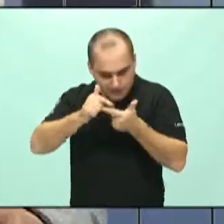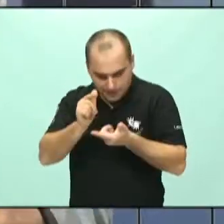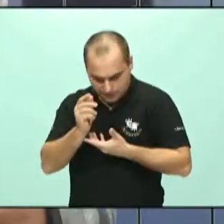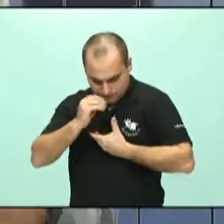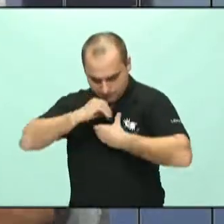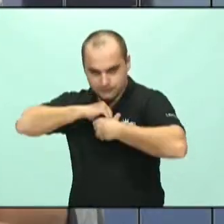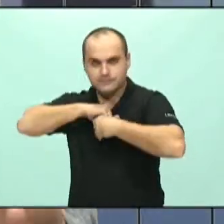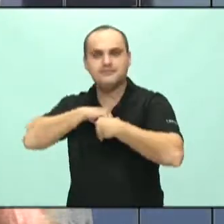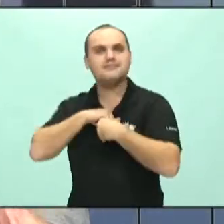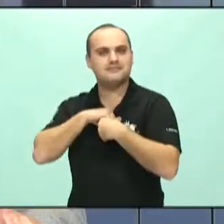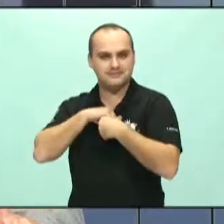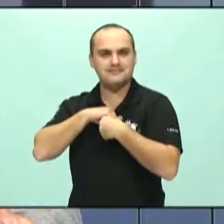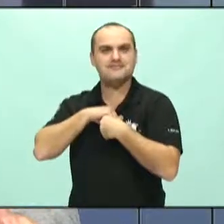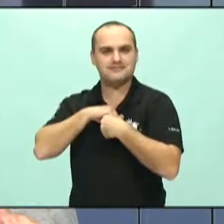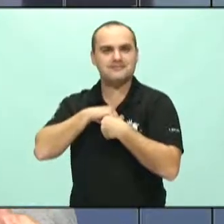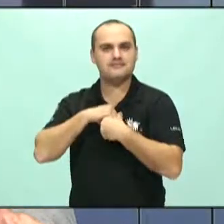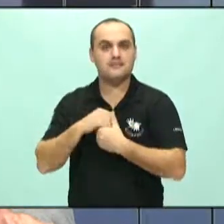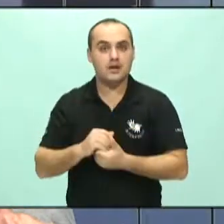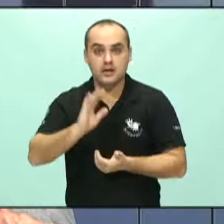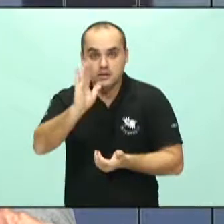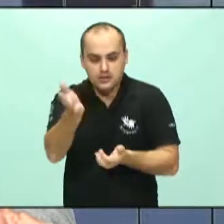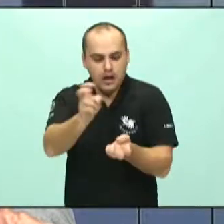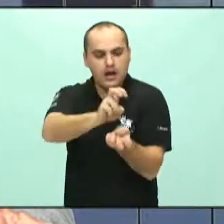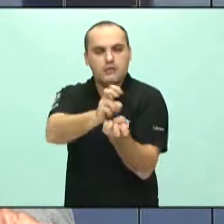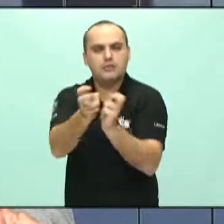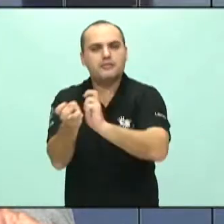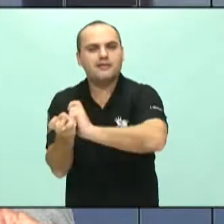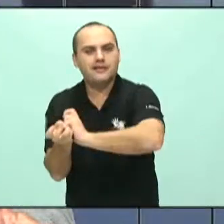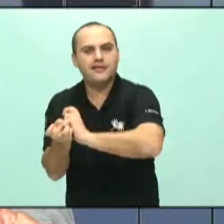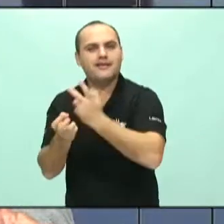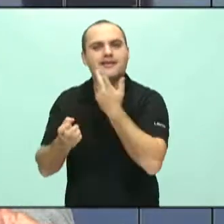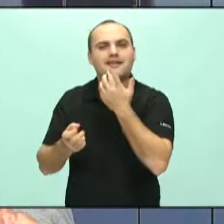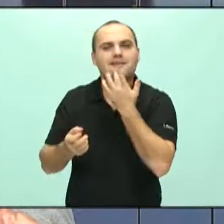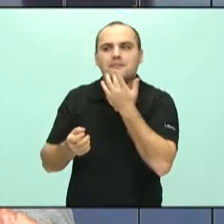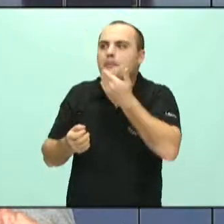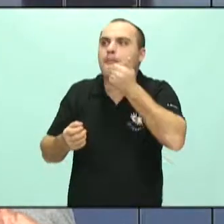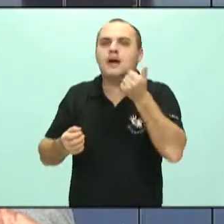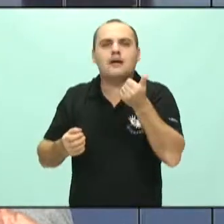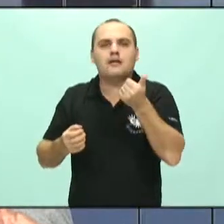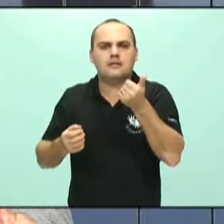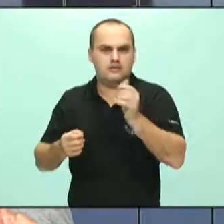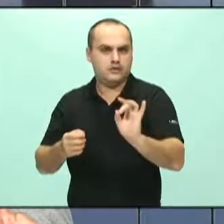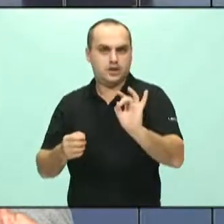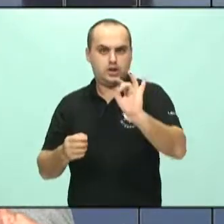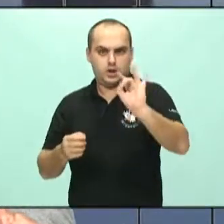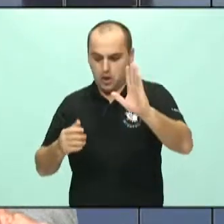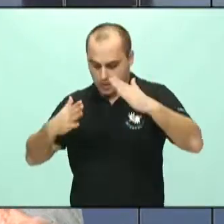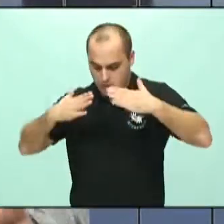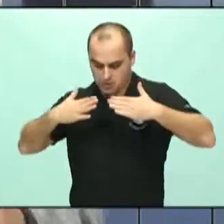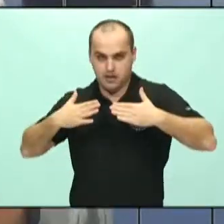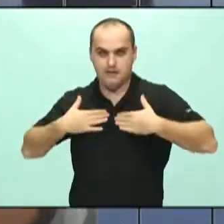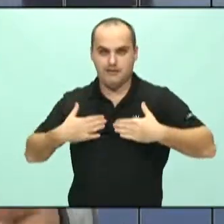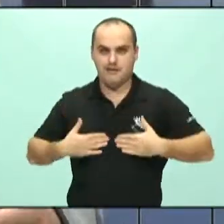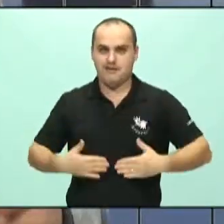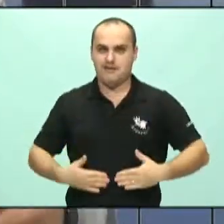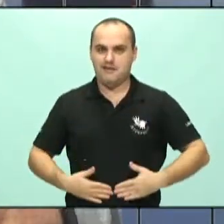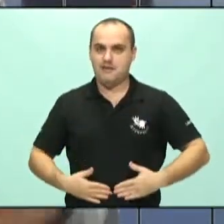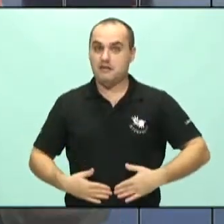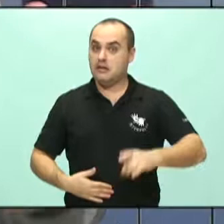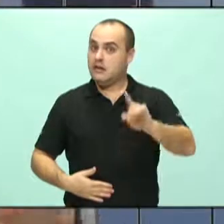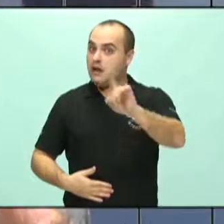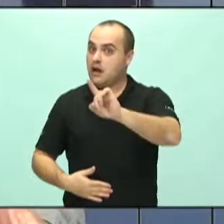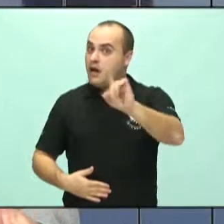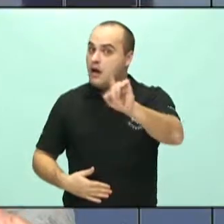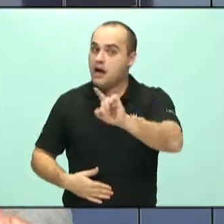tem essa multifuncionalidade. Por quê? Porque a capoeira ela não é só físico. A capoeira é uma arte que